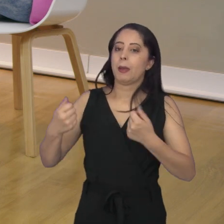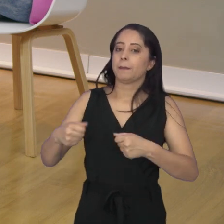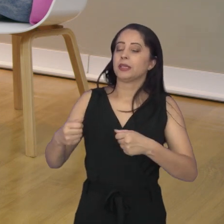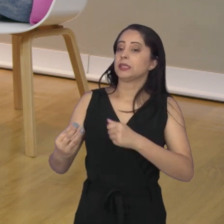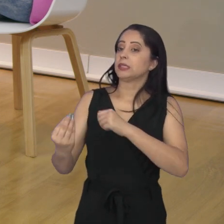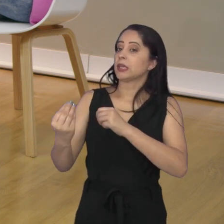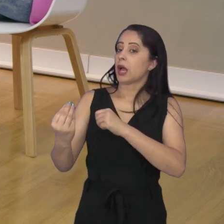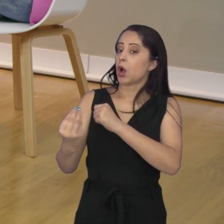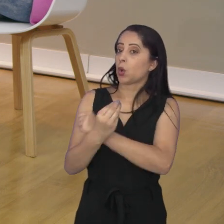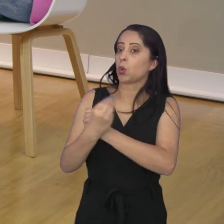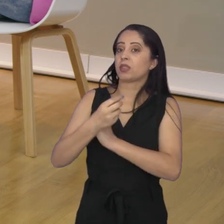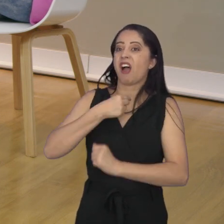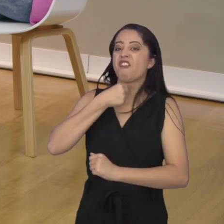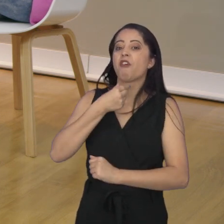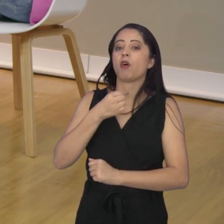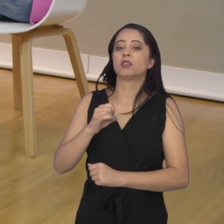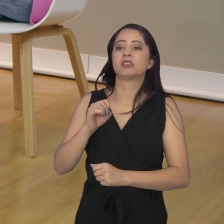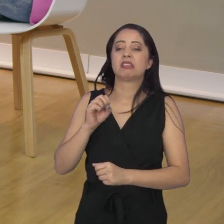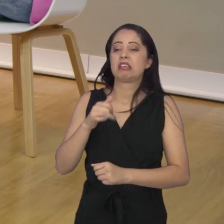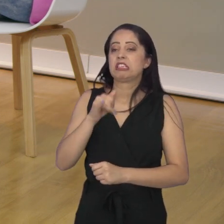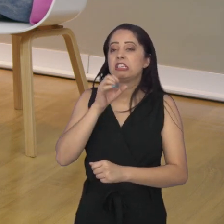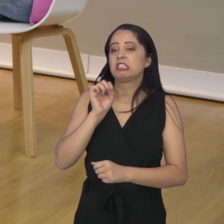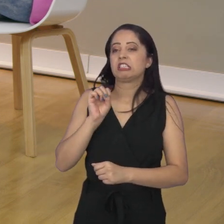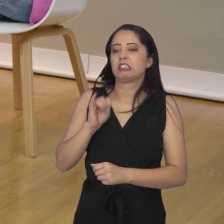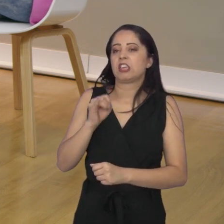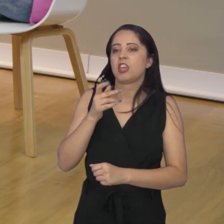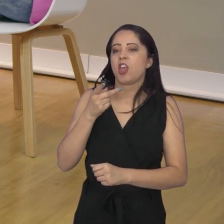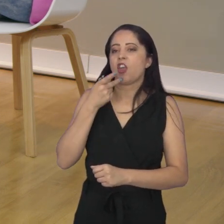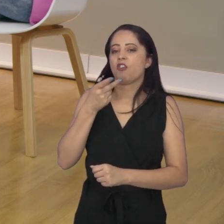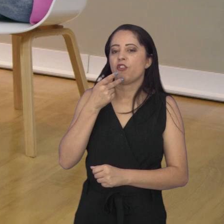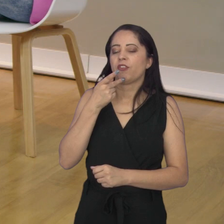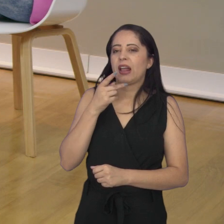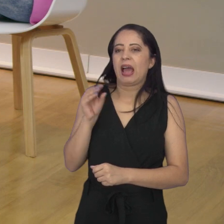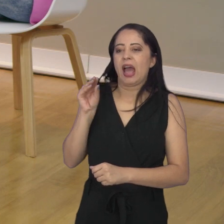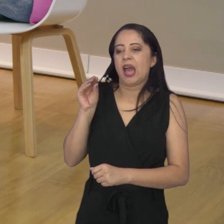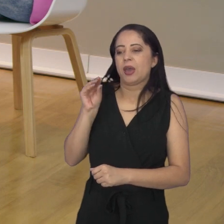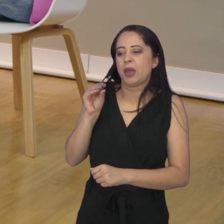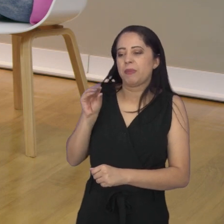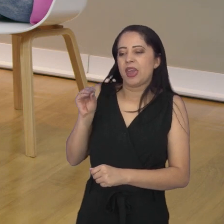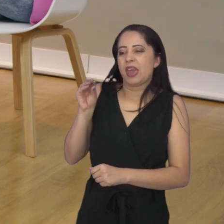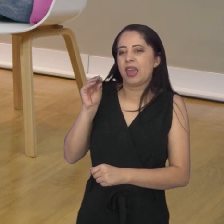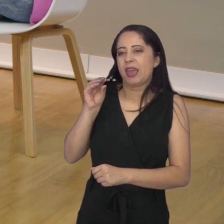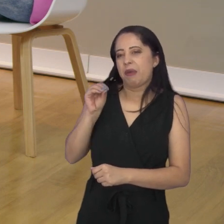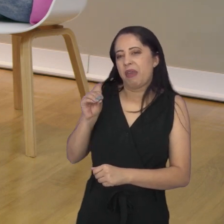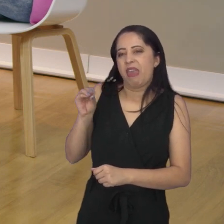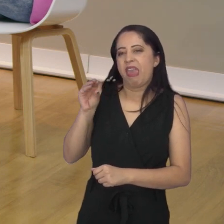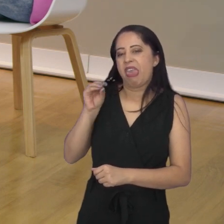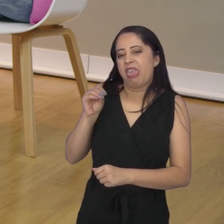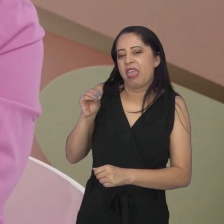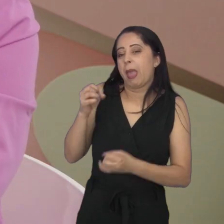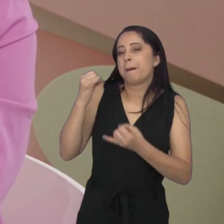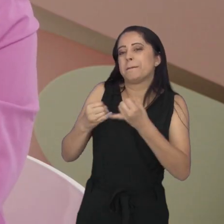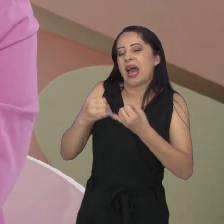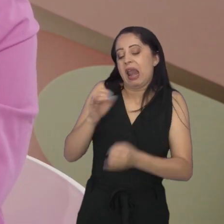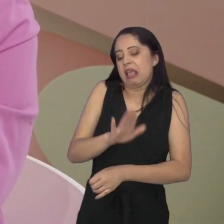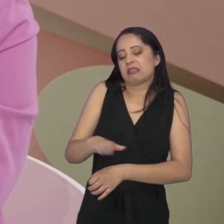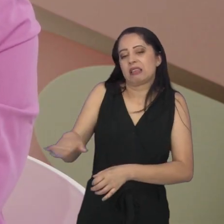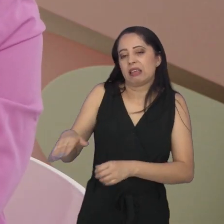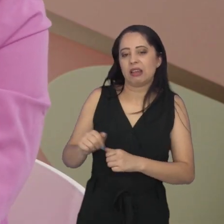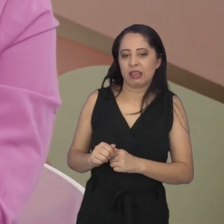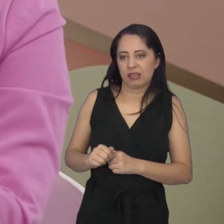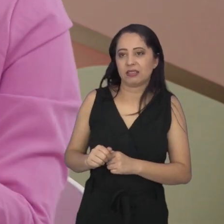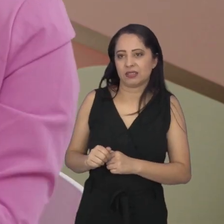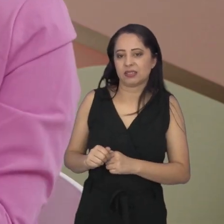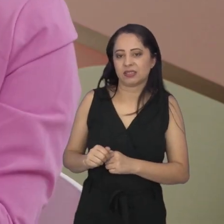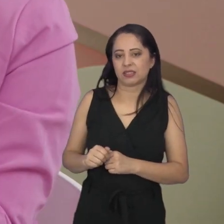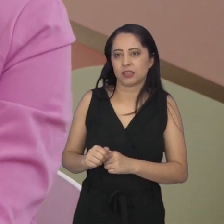eu falar de um jeito muito agudo, eu vou tirar a credibilidade. Entendi. Então, se a gente falar também com uma criança, por exemplo, num